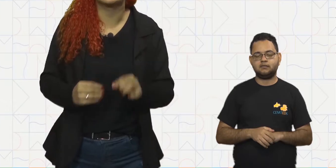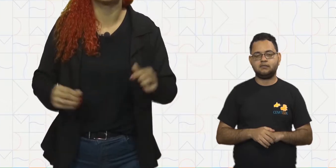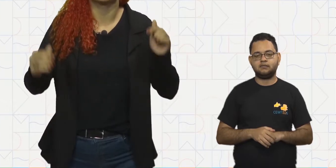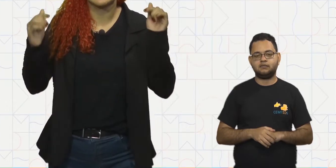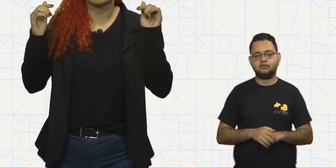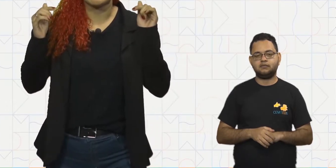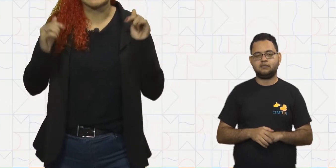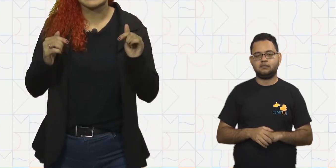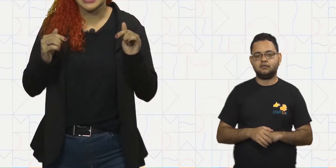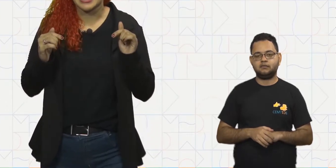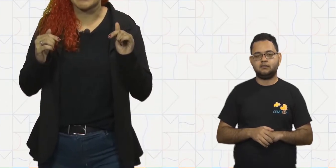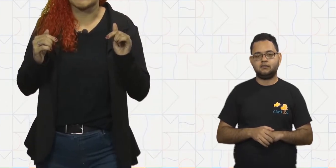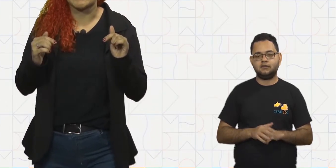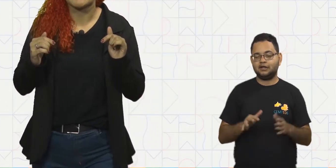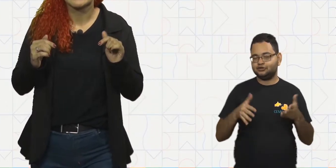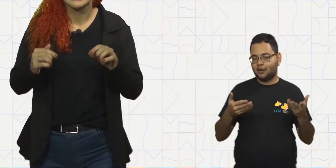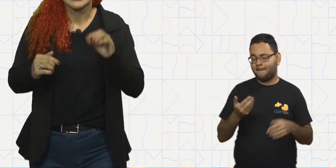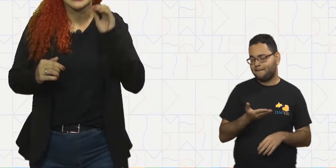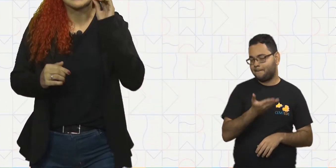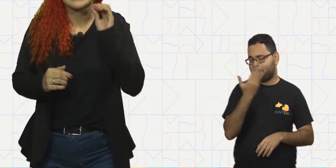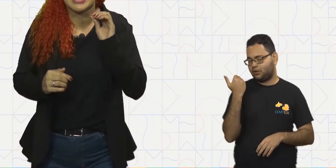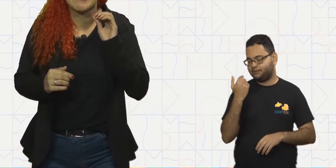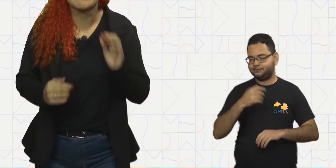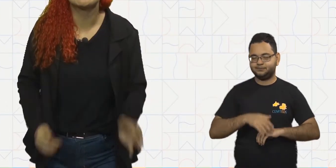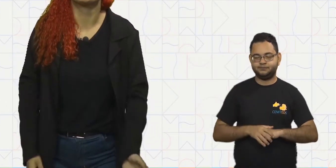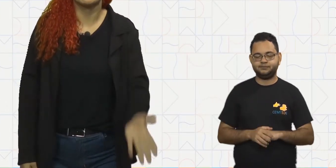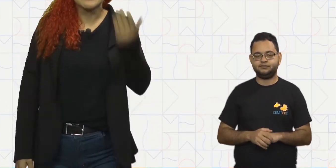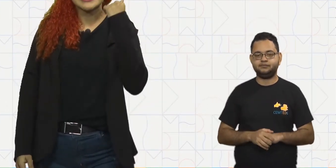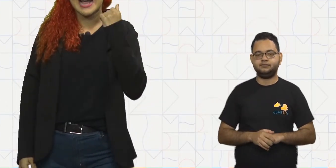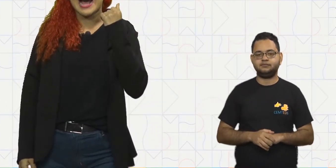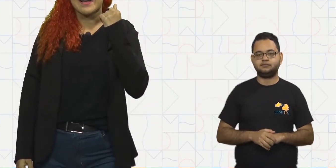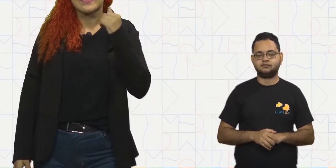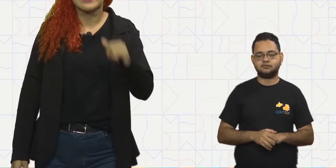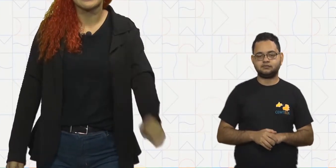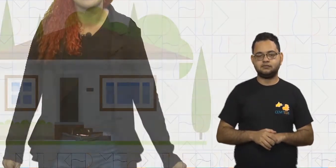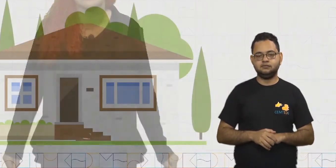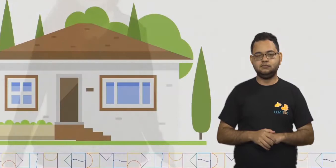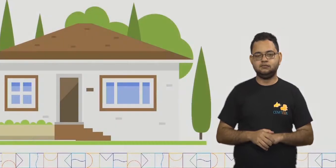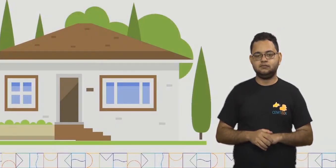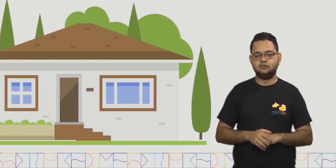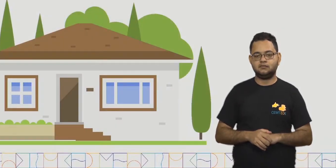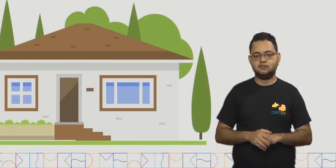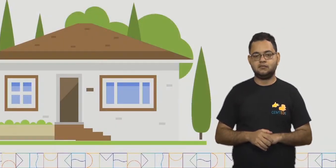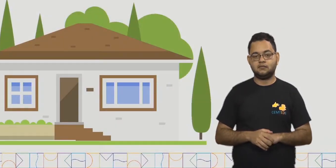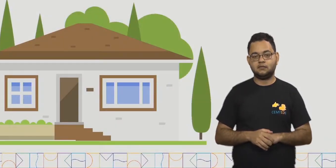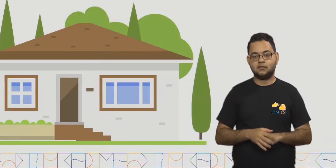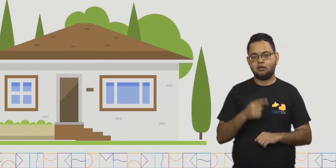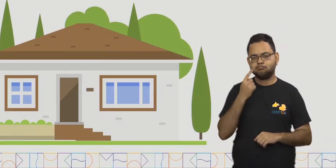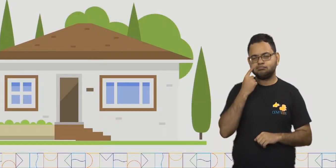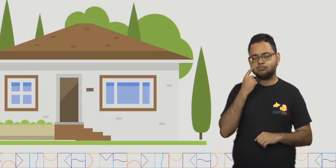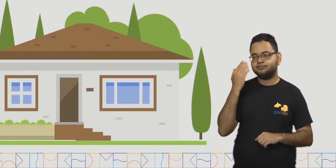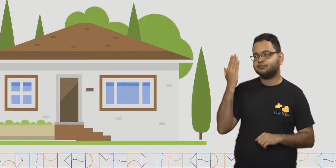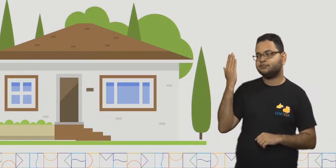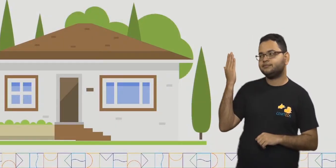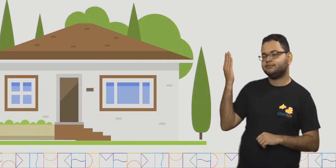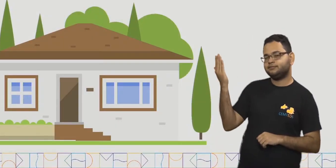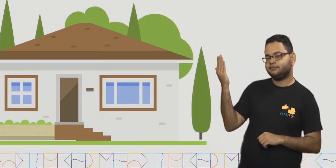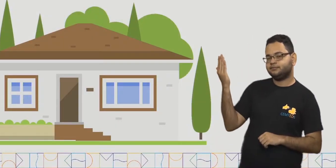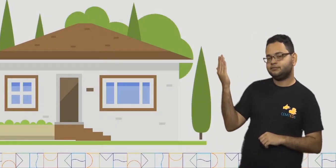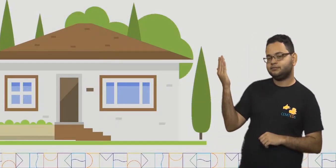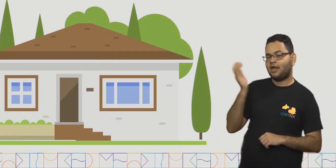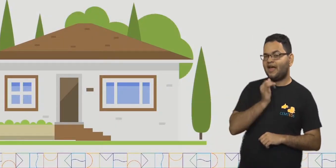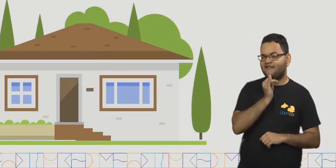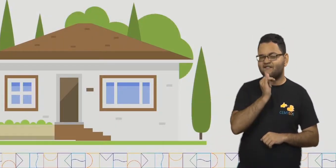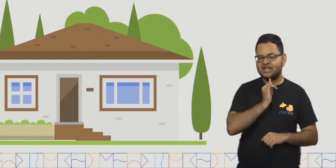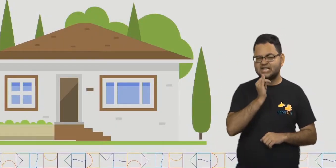fazem parte da nossa aula então vamos lá o e crianças Olha só